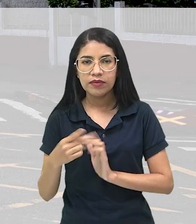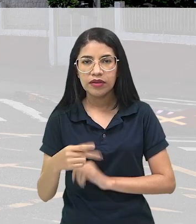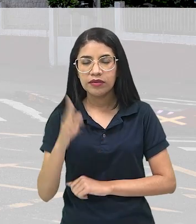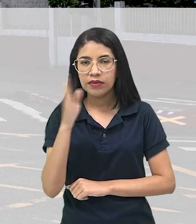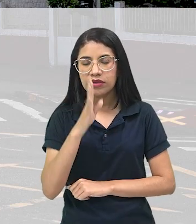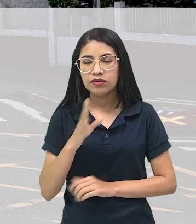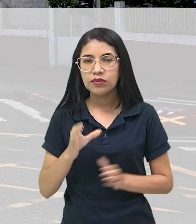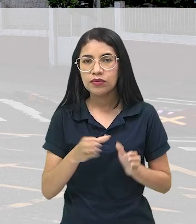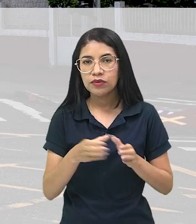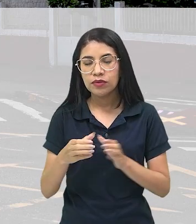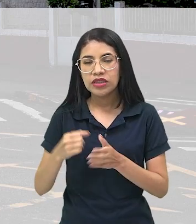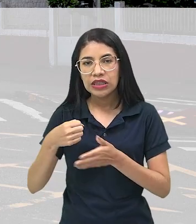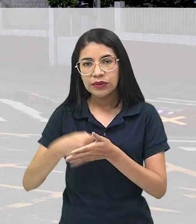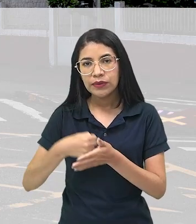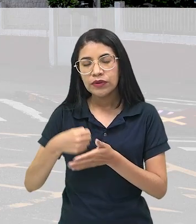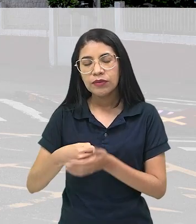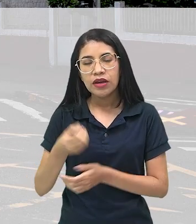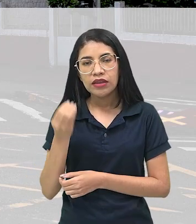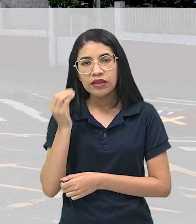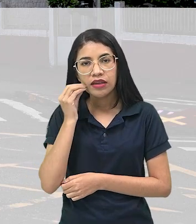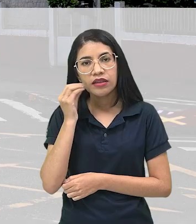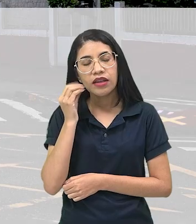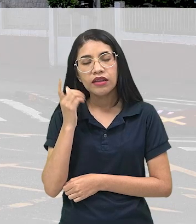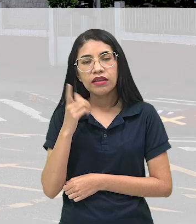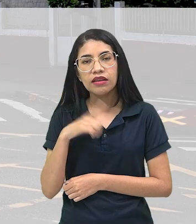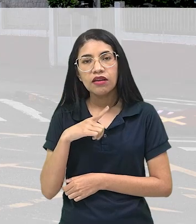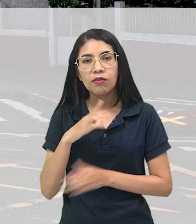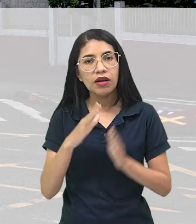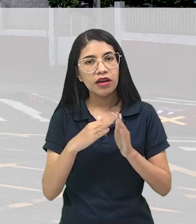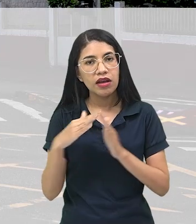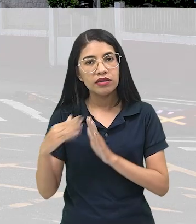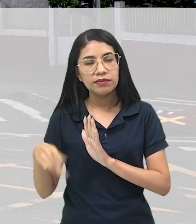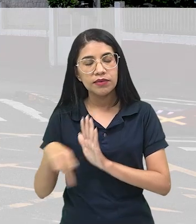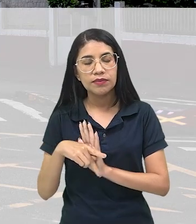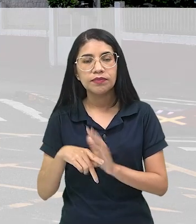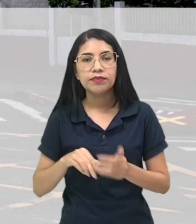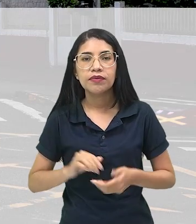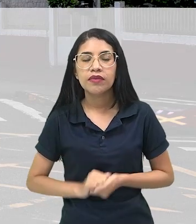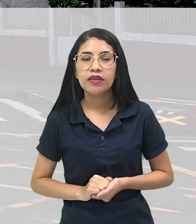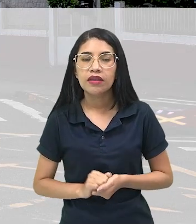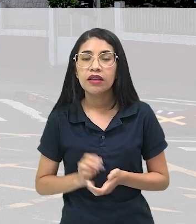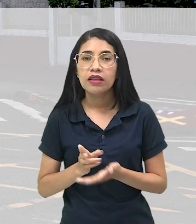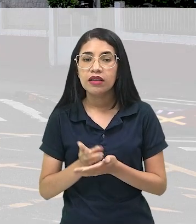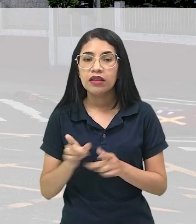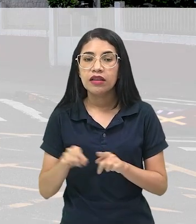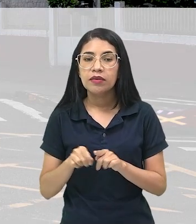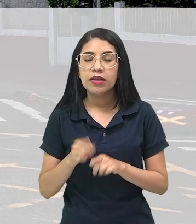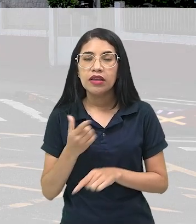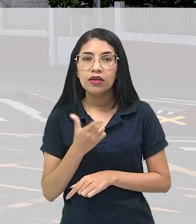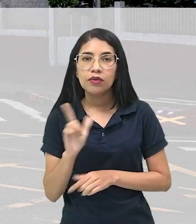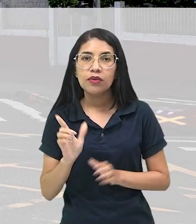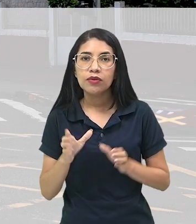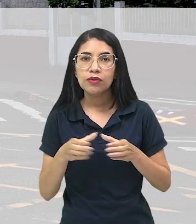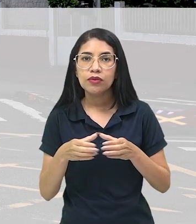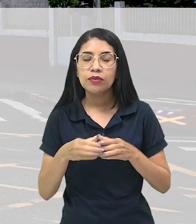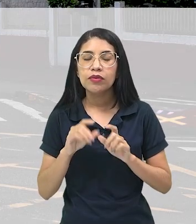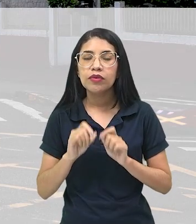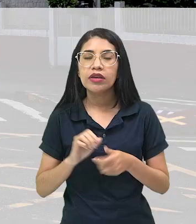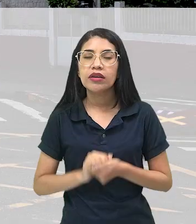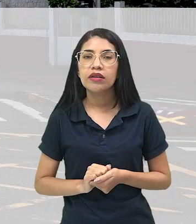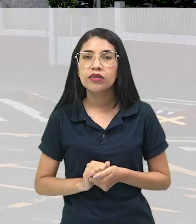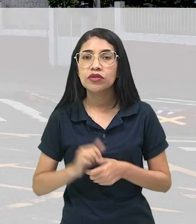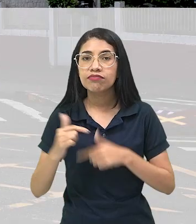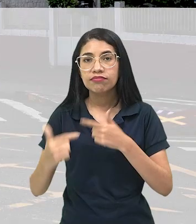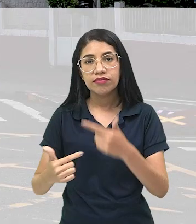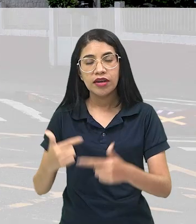que lutam para tentar conseguir habitação para as pessoas. Continuando, pessoal, a gente também tem esse outro grupo ali que é o de